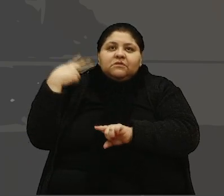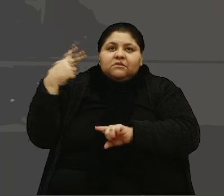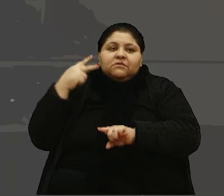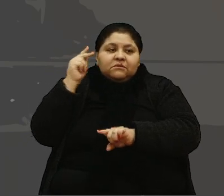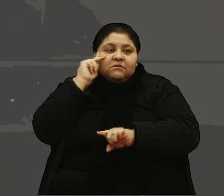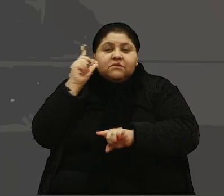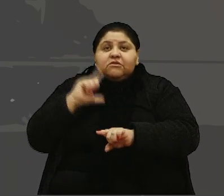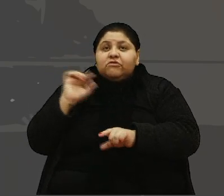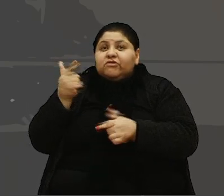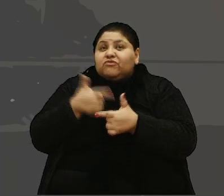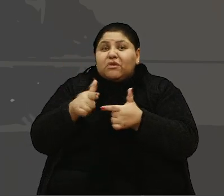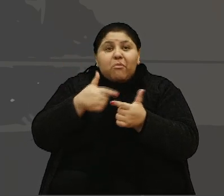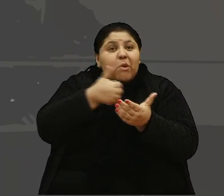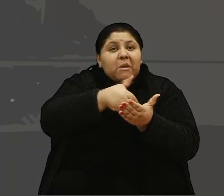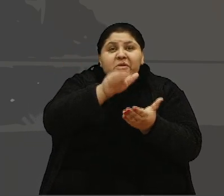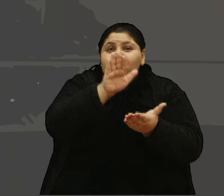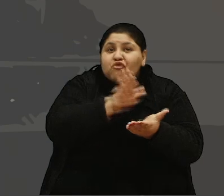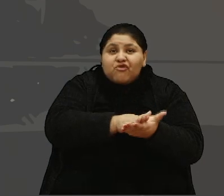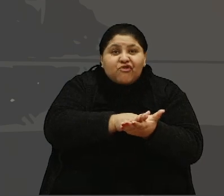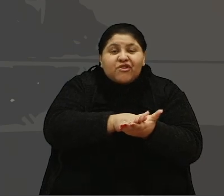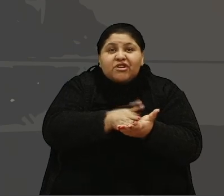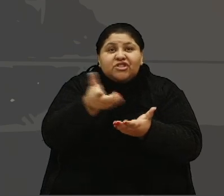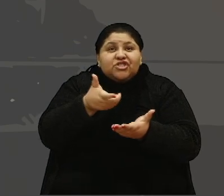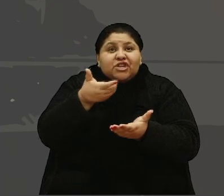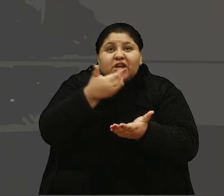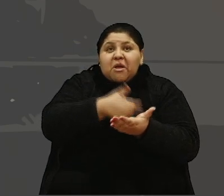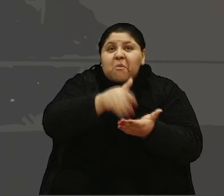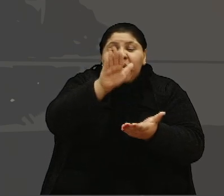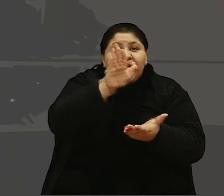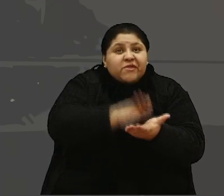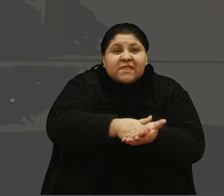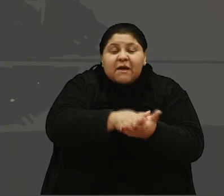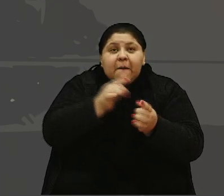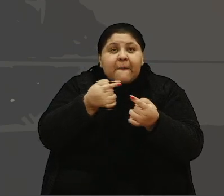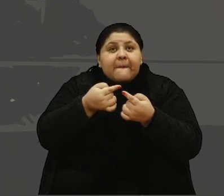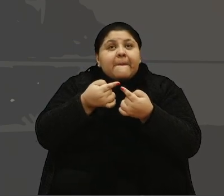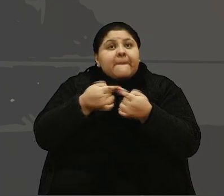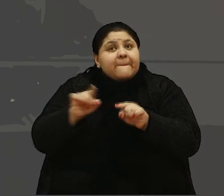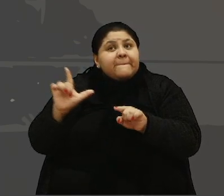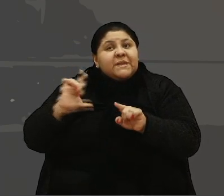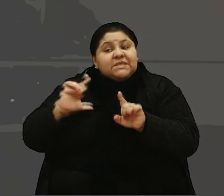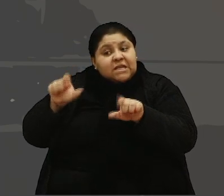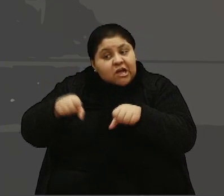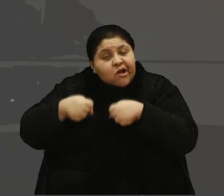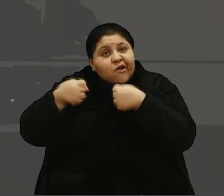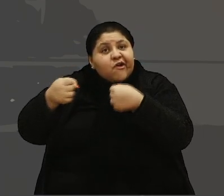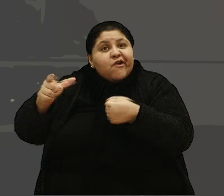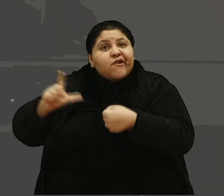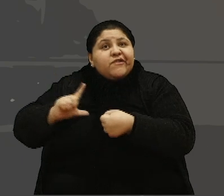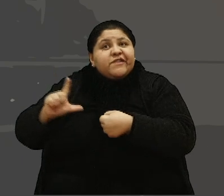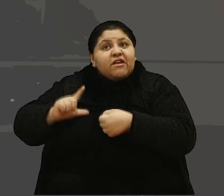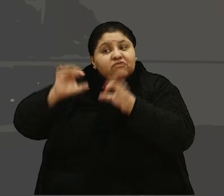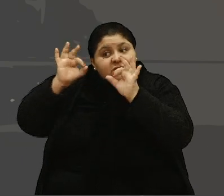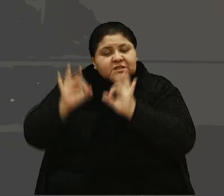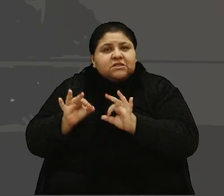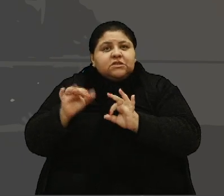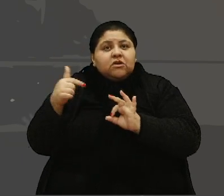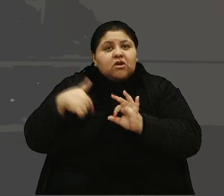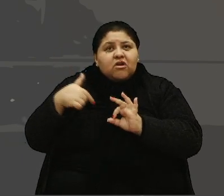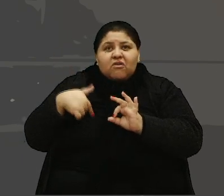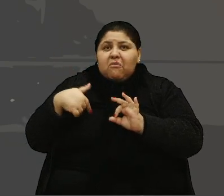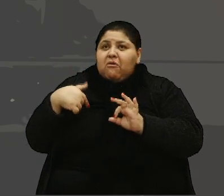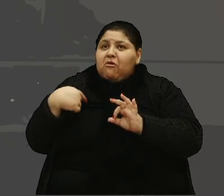tem problema de multar, não tem problema de querer multar ou ser a ideia deles, mas venham e defendam, tenham convicção. Eu aqui